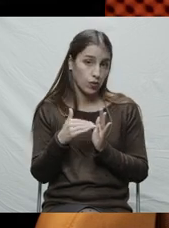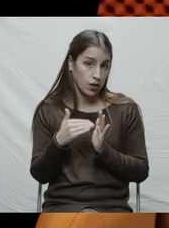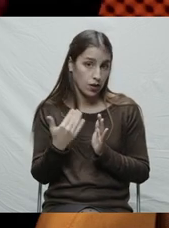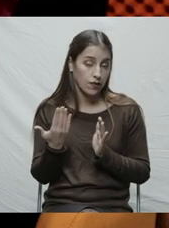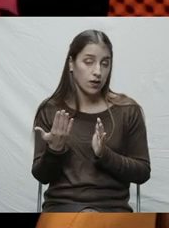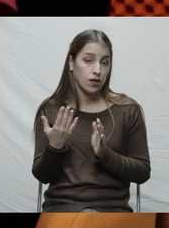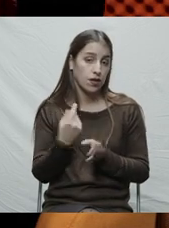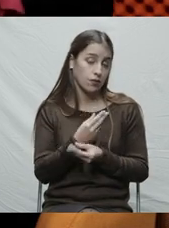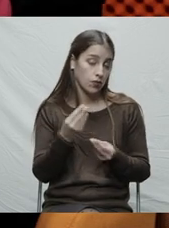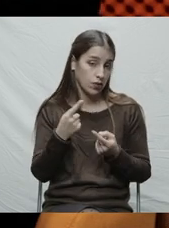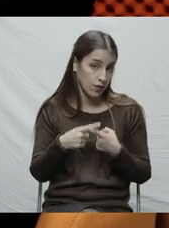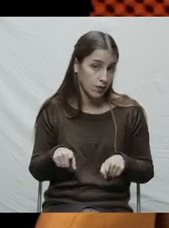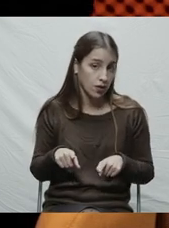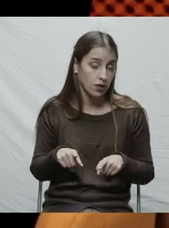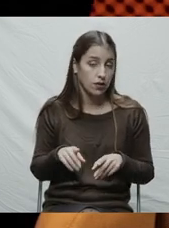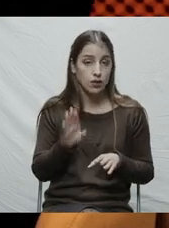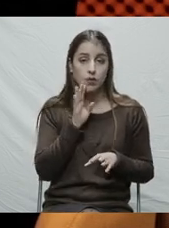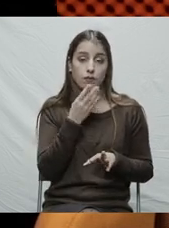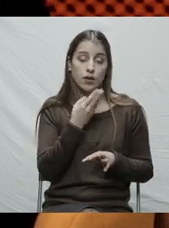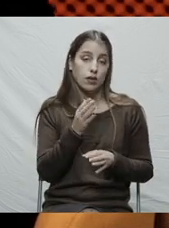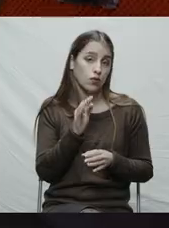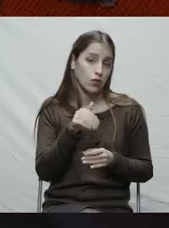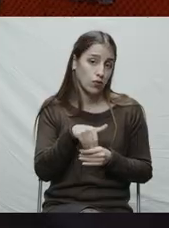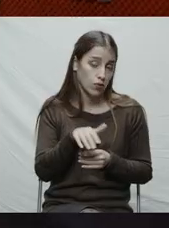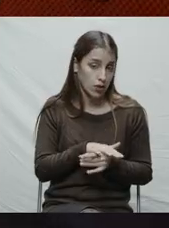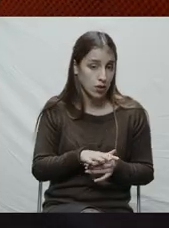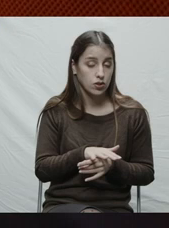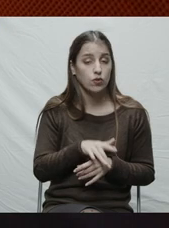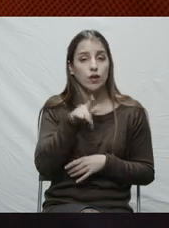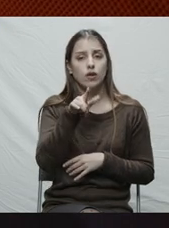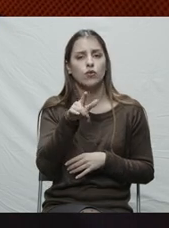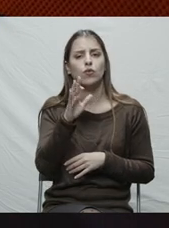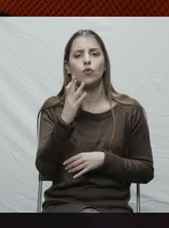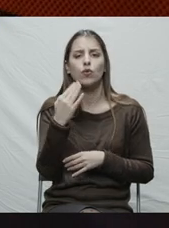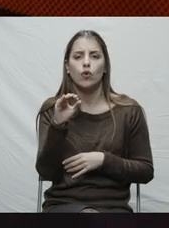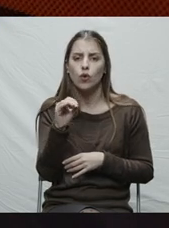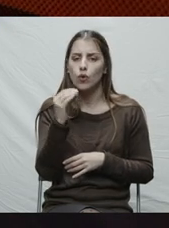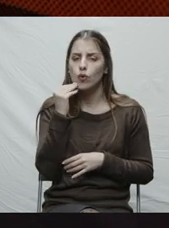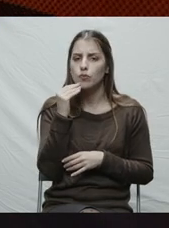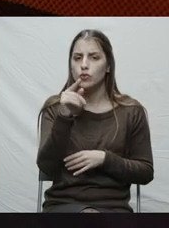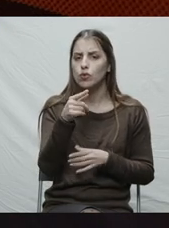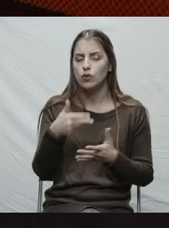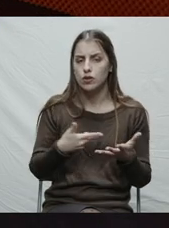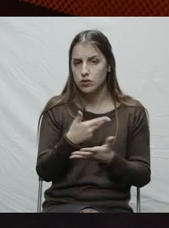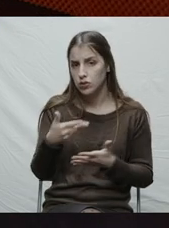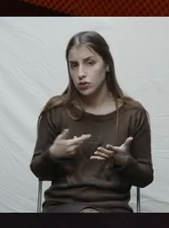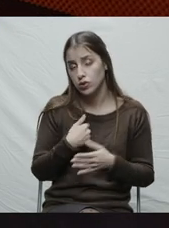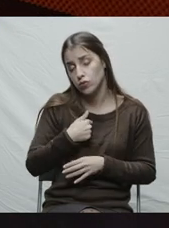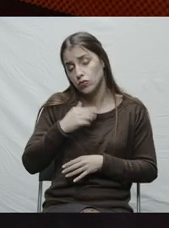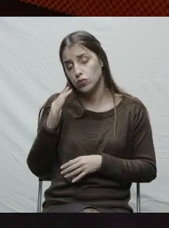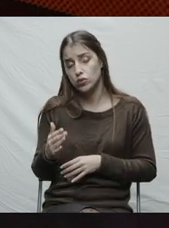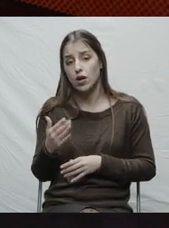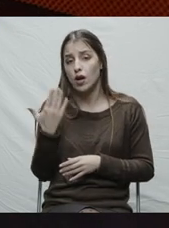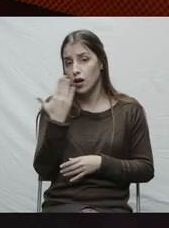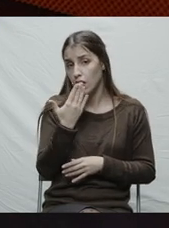muito diferente de acordo, não é? Claro, Com os claro. contextos e aquilo que. E tu, como é que tu te relacionas com esta Já parte? dei aulas Pois,